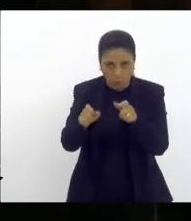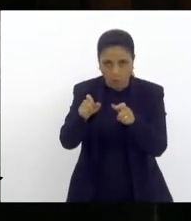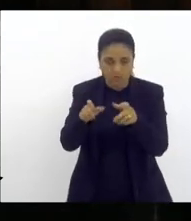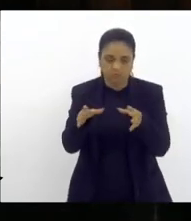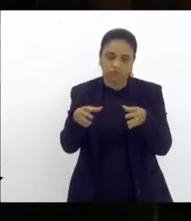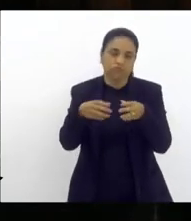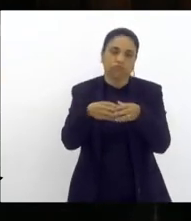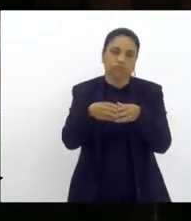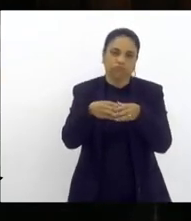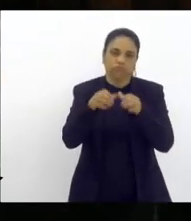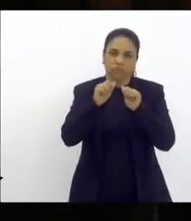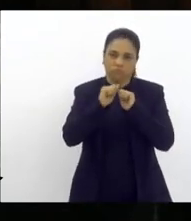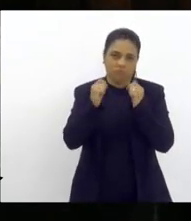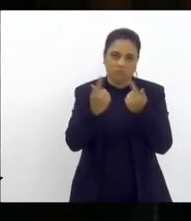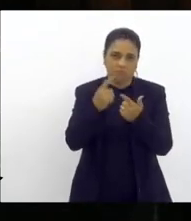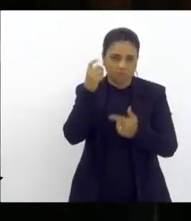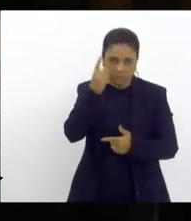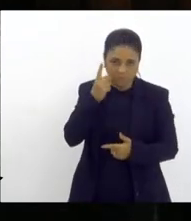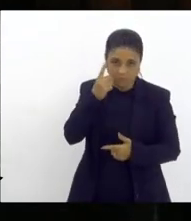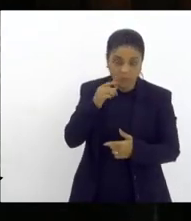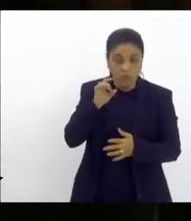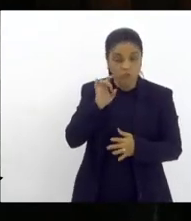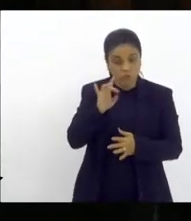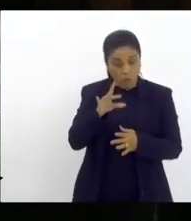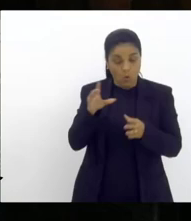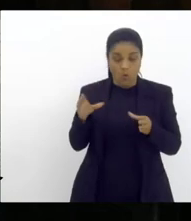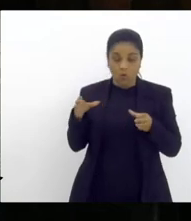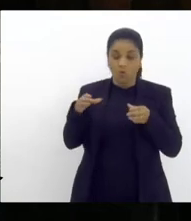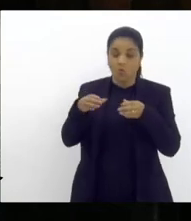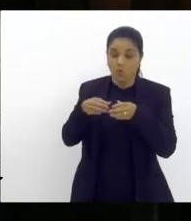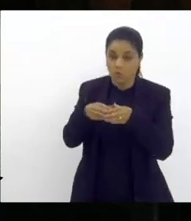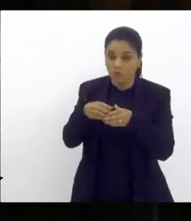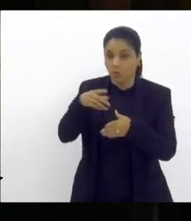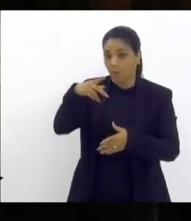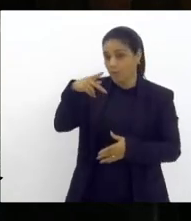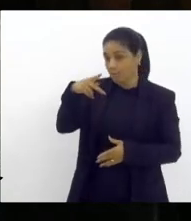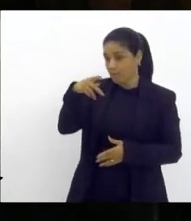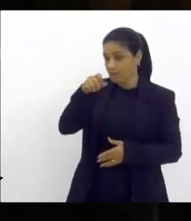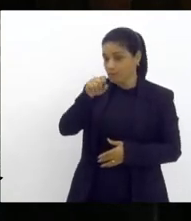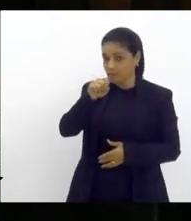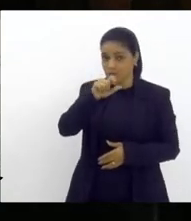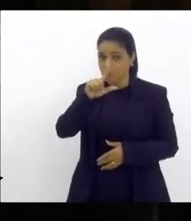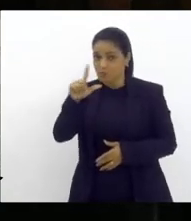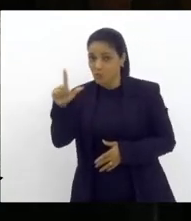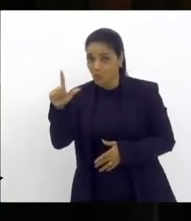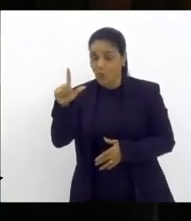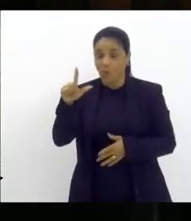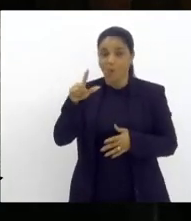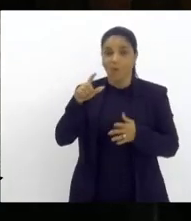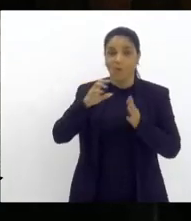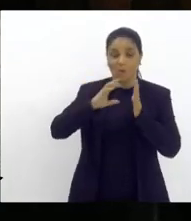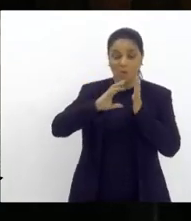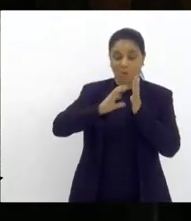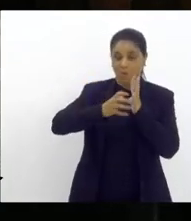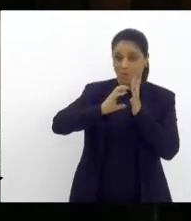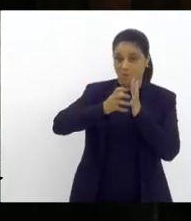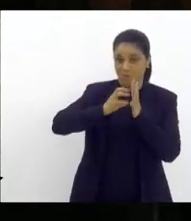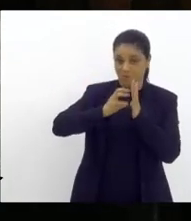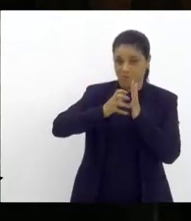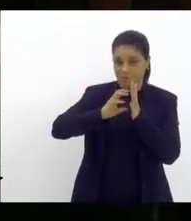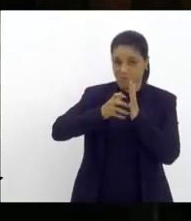Eu me refiro exclusivamente a bancada do pessoal um partido que tenha incongruência